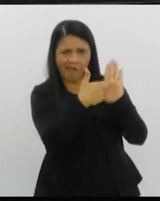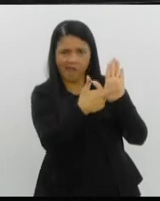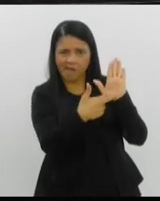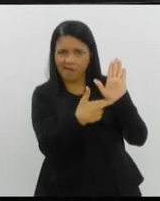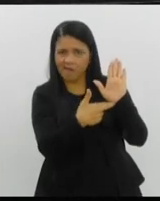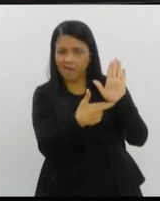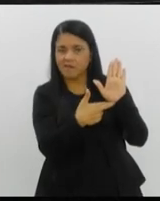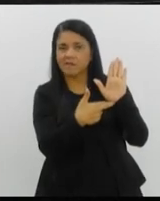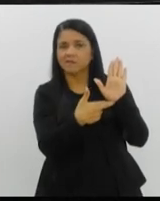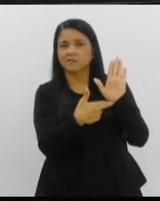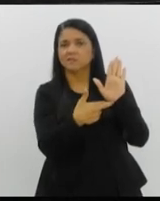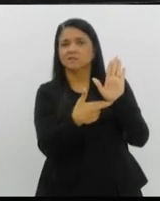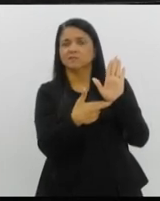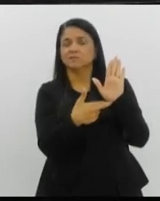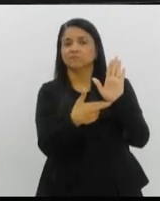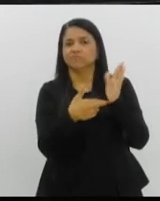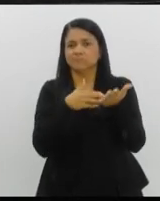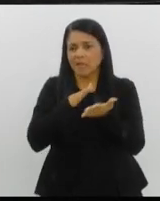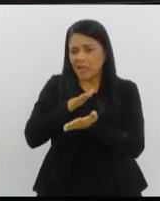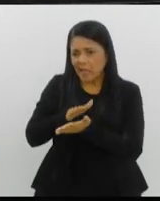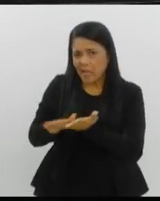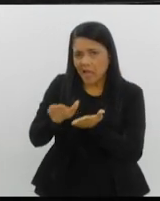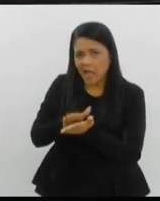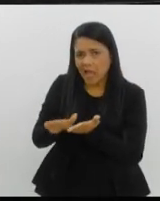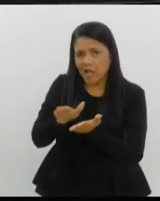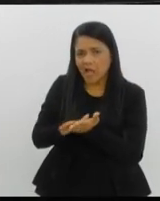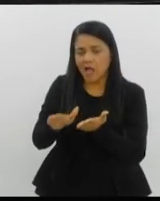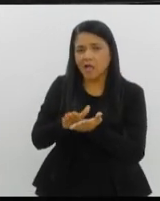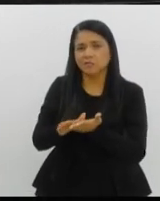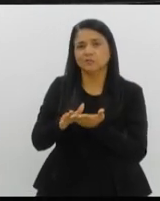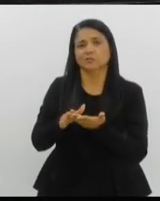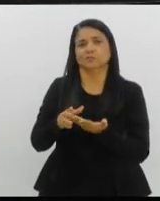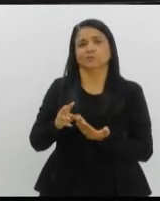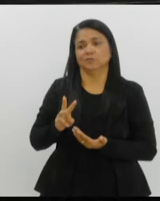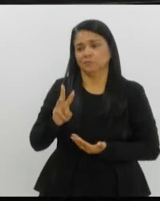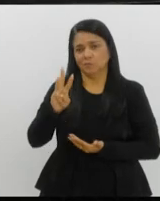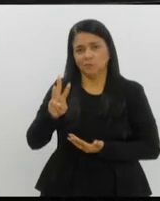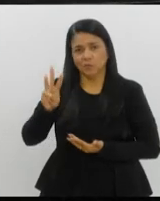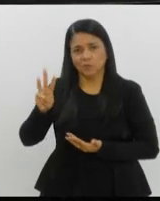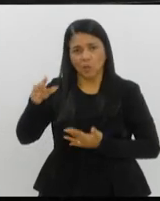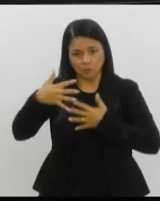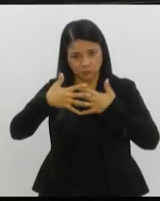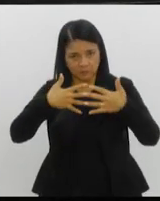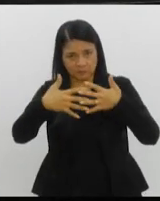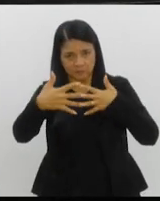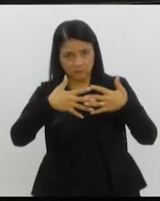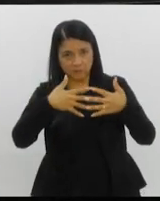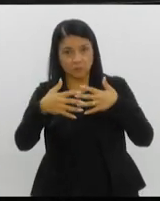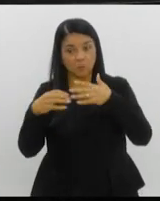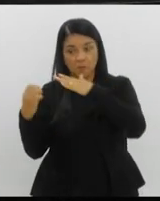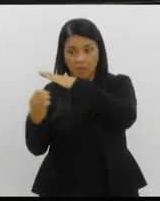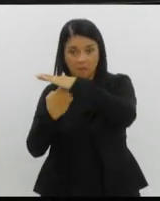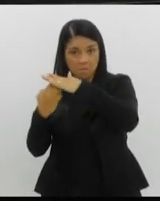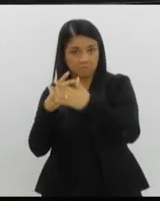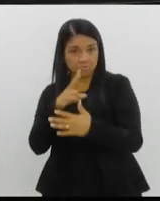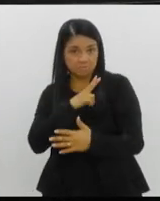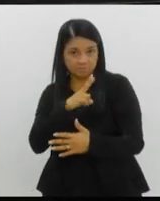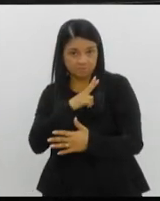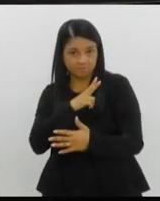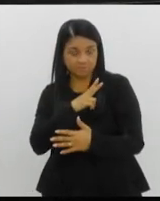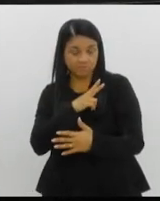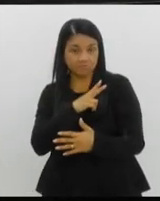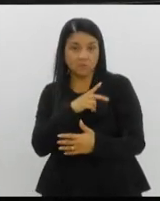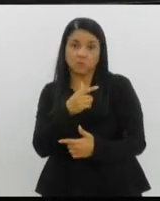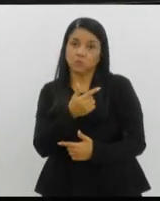a publicização dos gastos escolar no portal Transparência, que uma empresa de capital privado não necessariamente